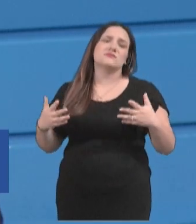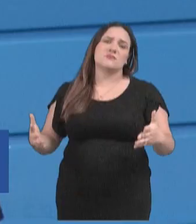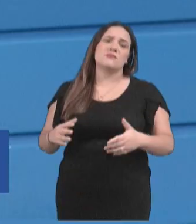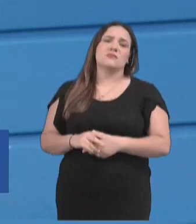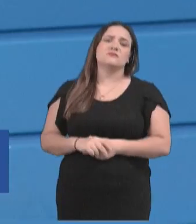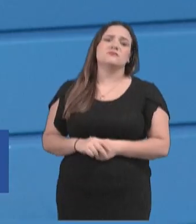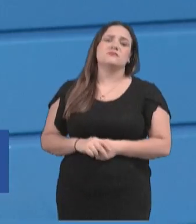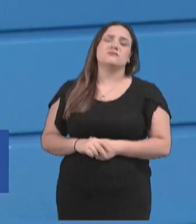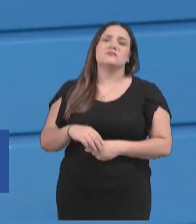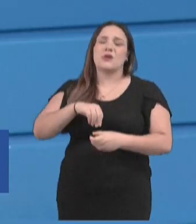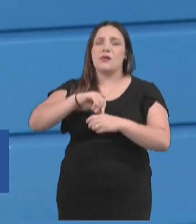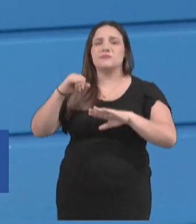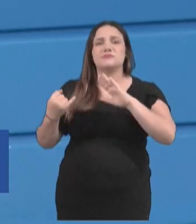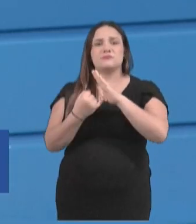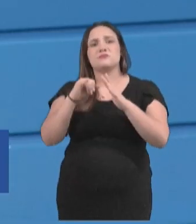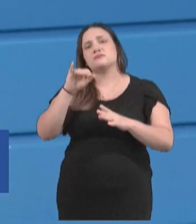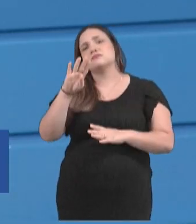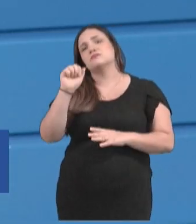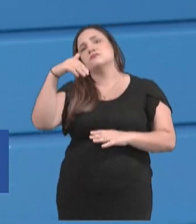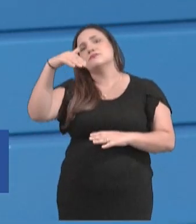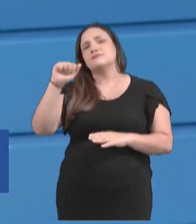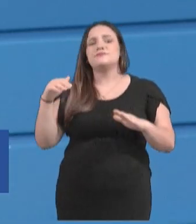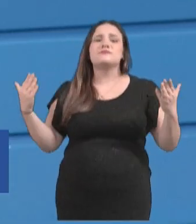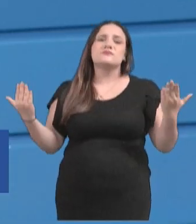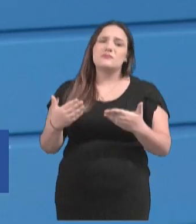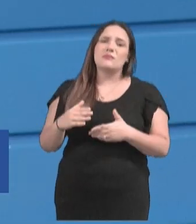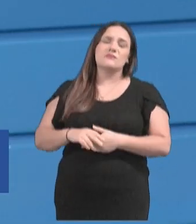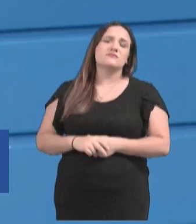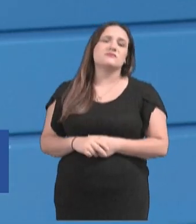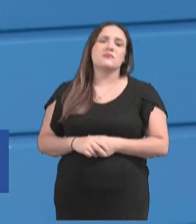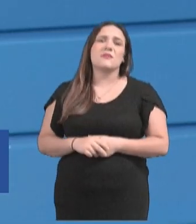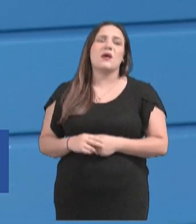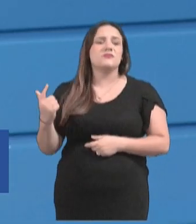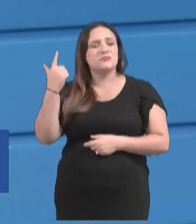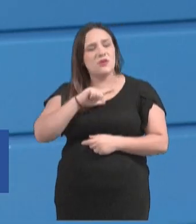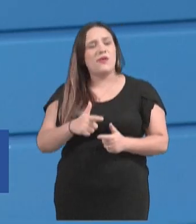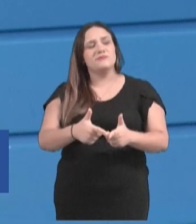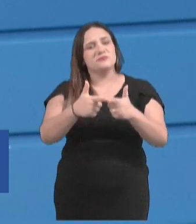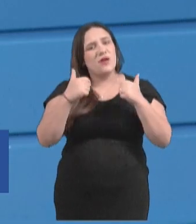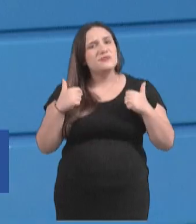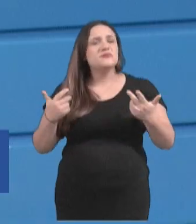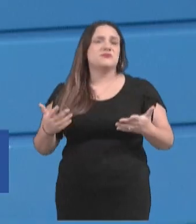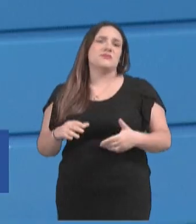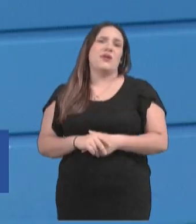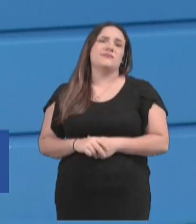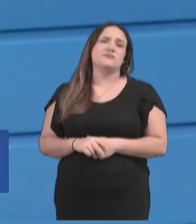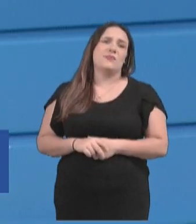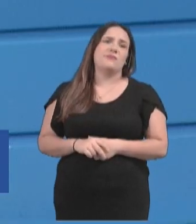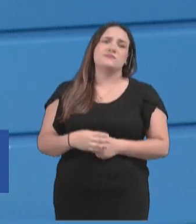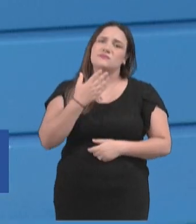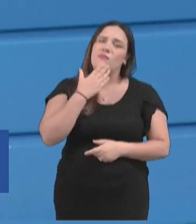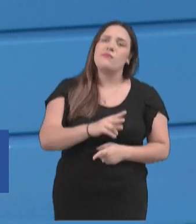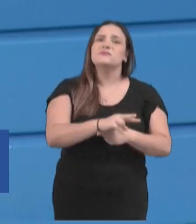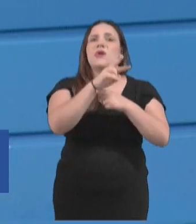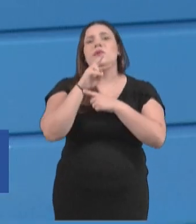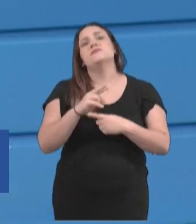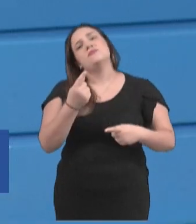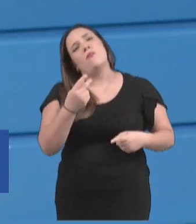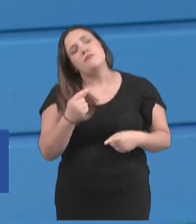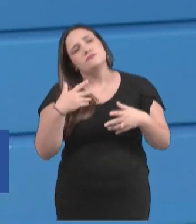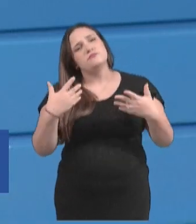Fui lá no IBAMA com 7 mil reais, e agora, para mim tirar a licença, para mim poder financiar minhas coisas na